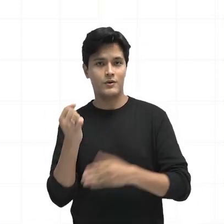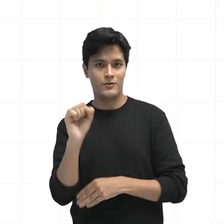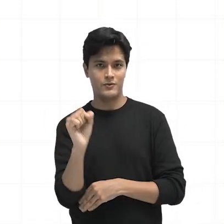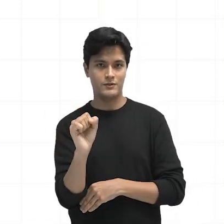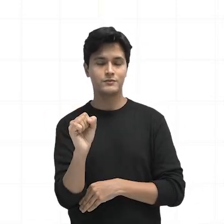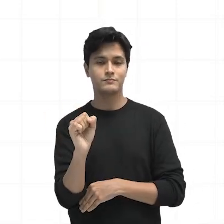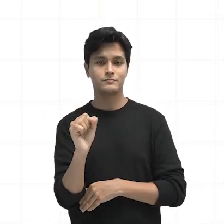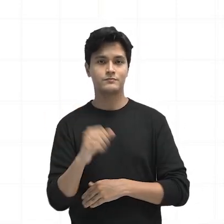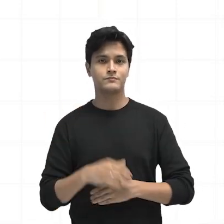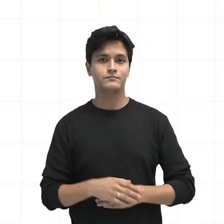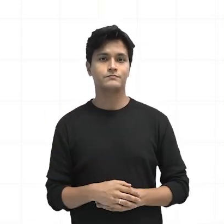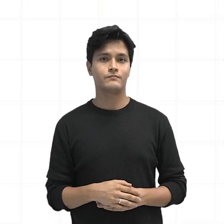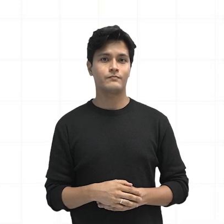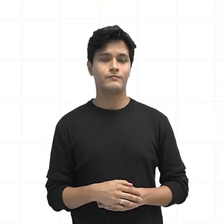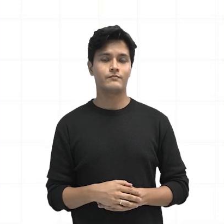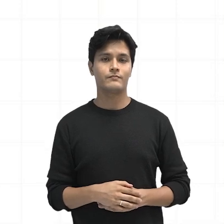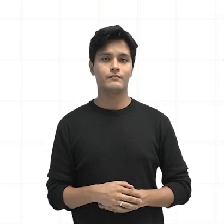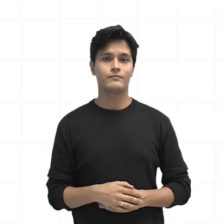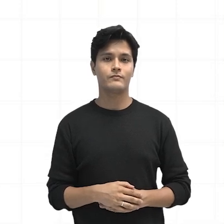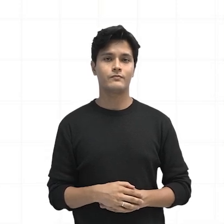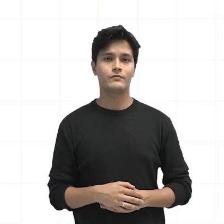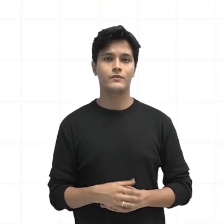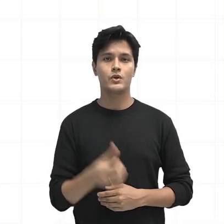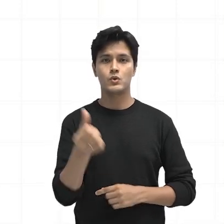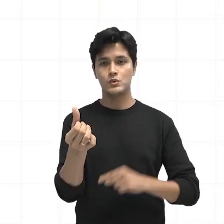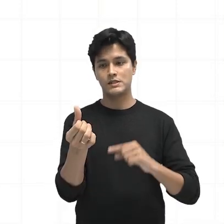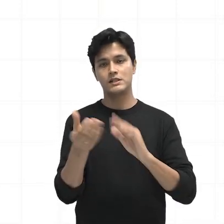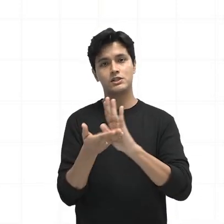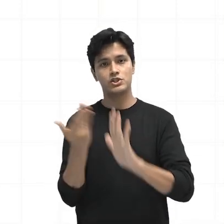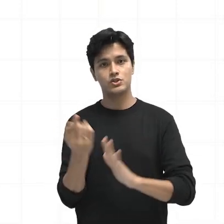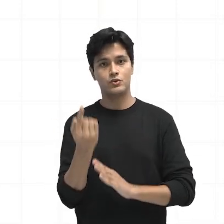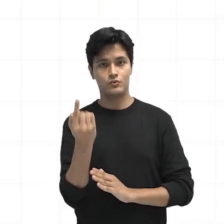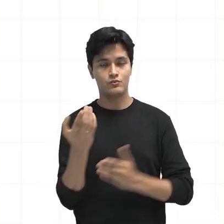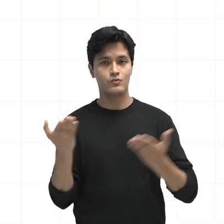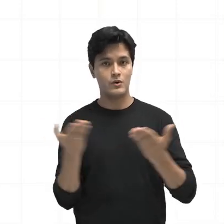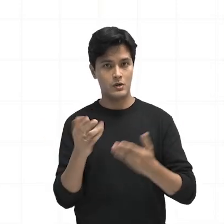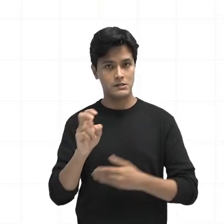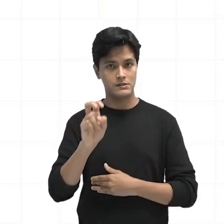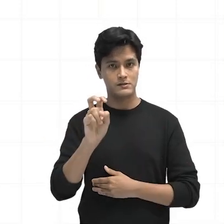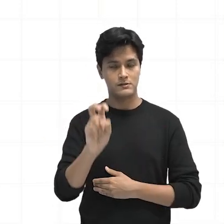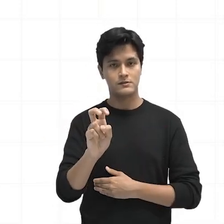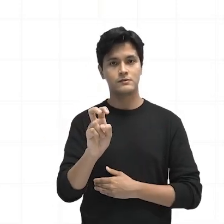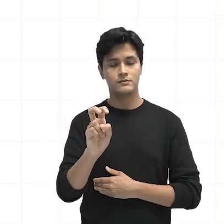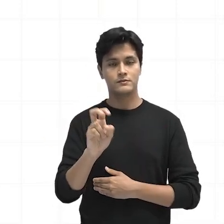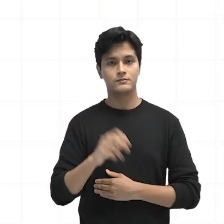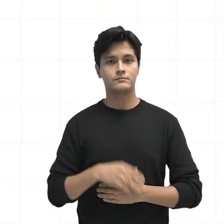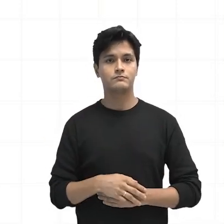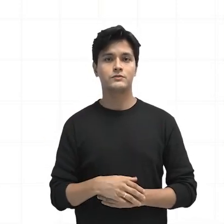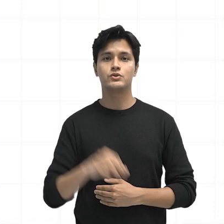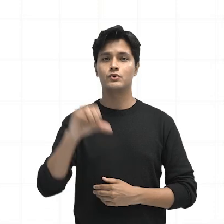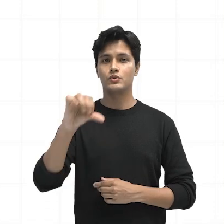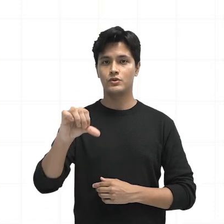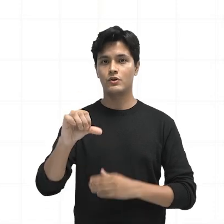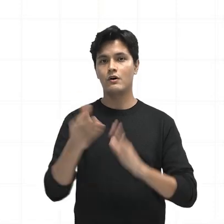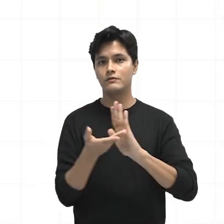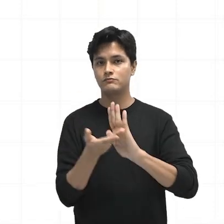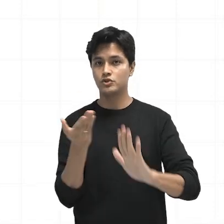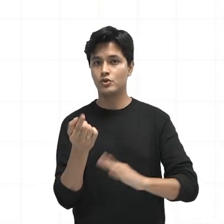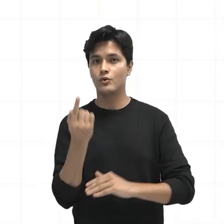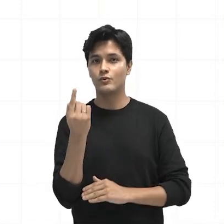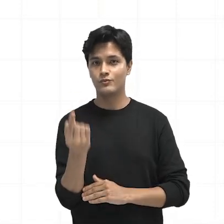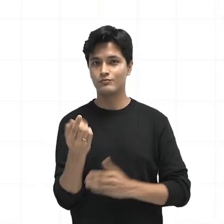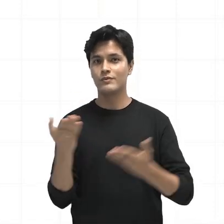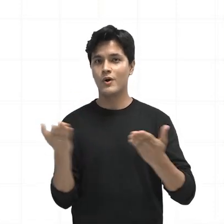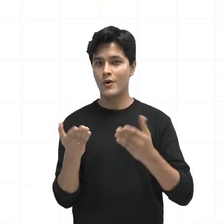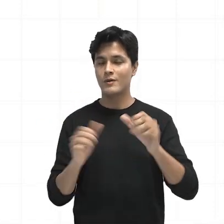6 que emprestou ficou 5. Aí emprestou do lado esquerdo também. Esse 9 passou a ser 8, beleza?